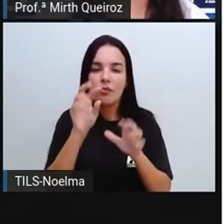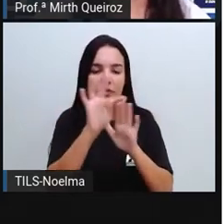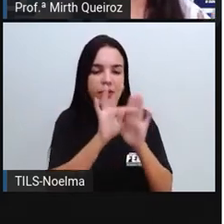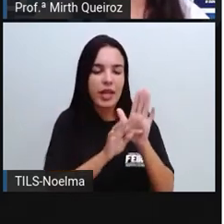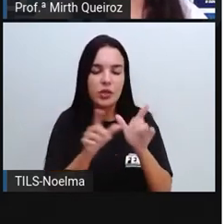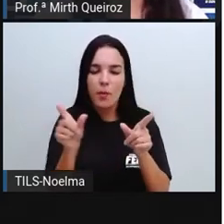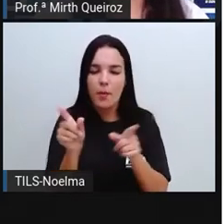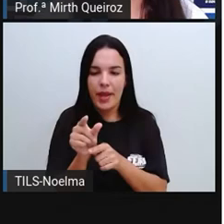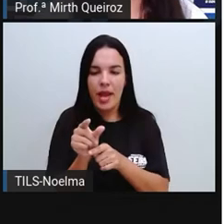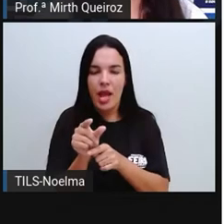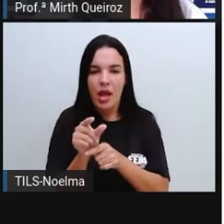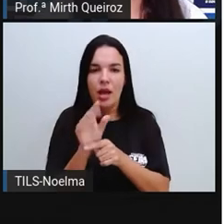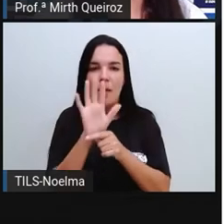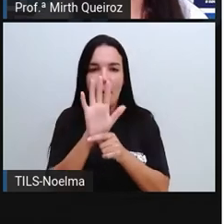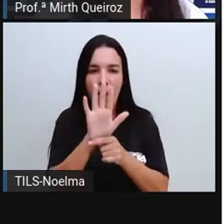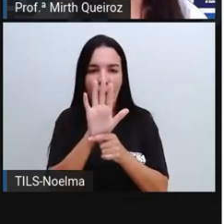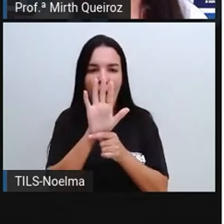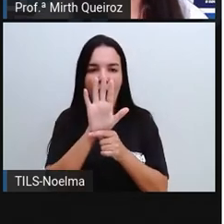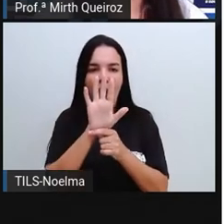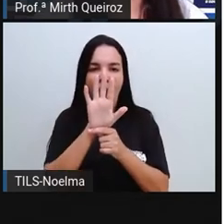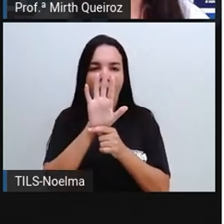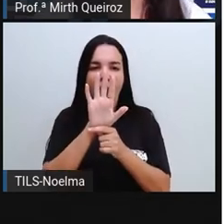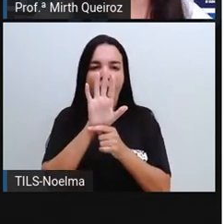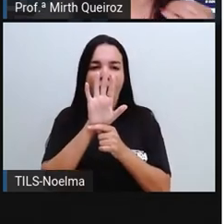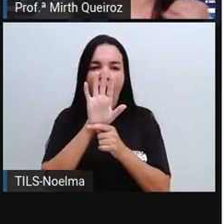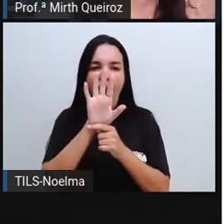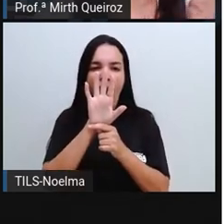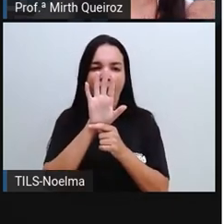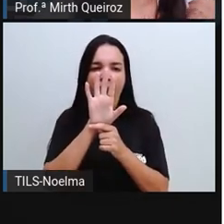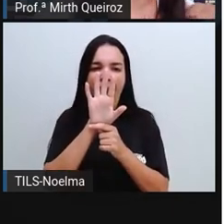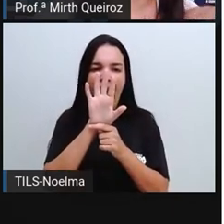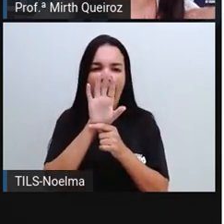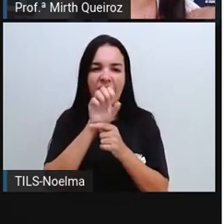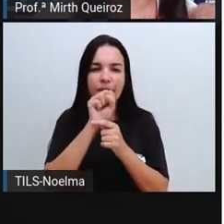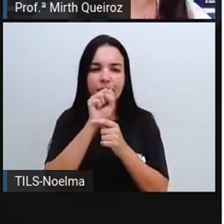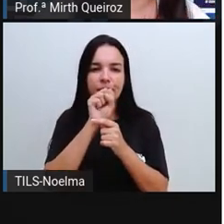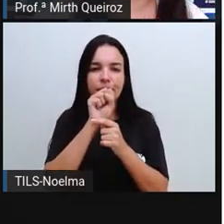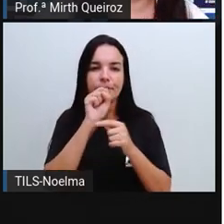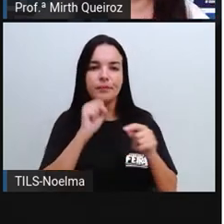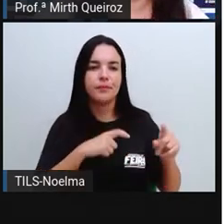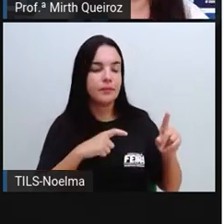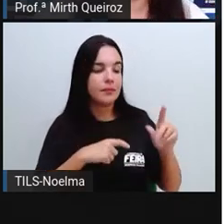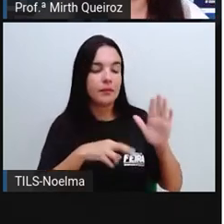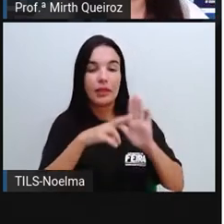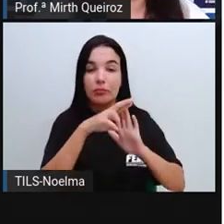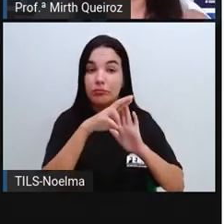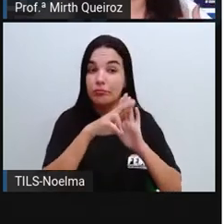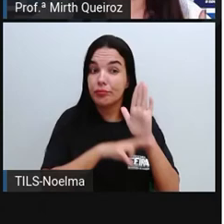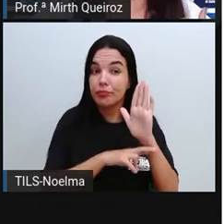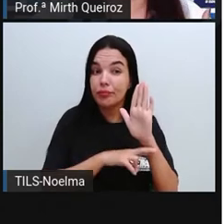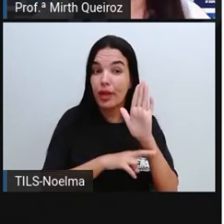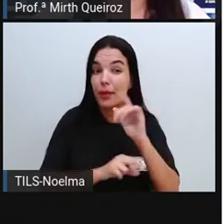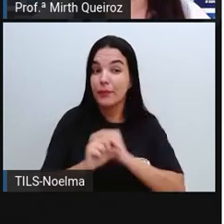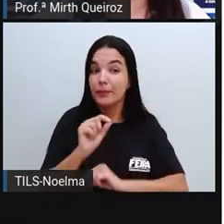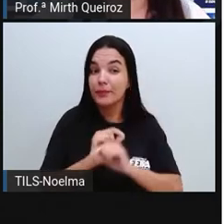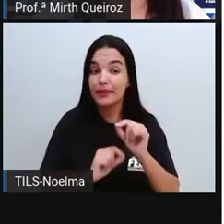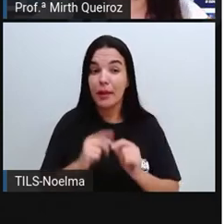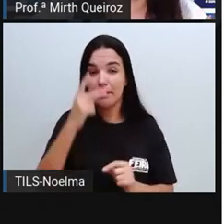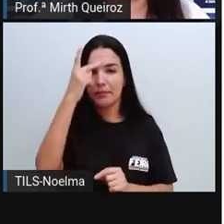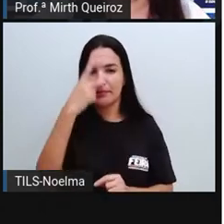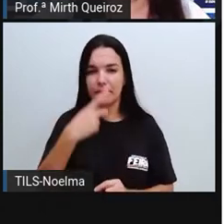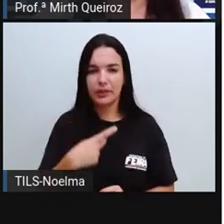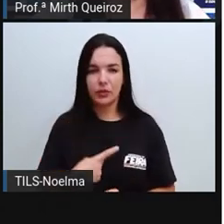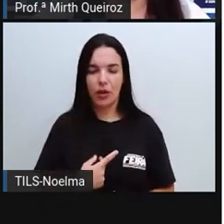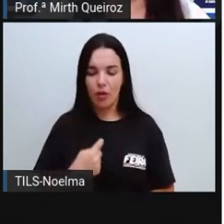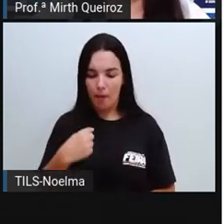breve. Relato na primeira pessoa, porque nós fazemos parte da história, a gente está relatando um fato que